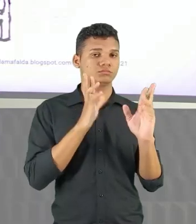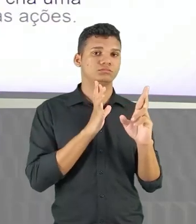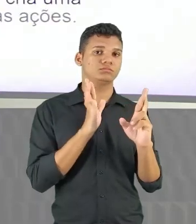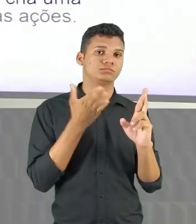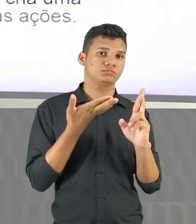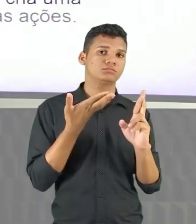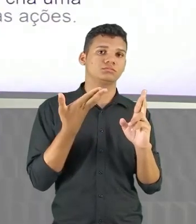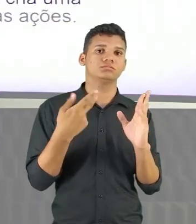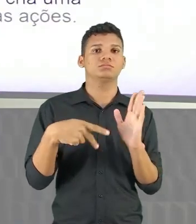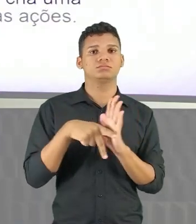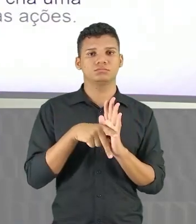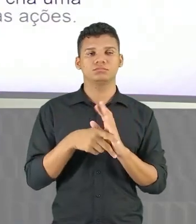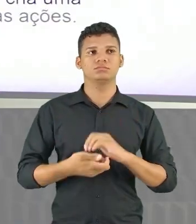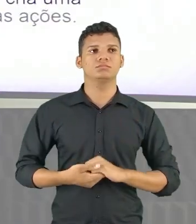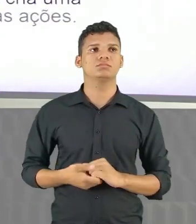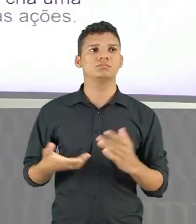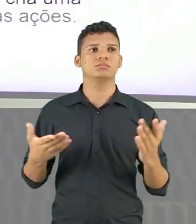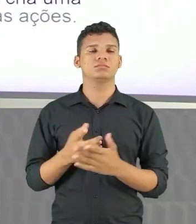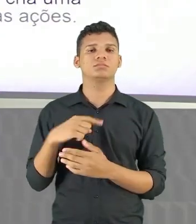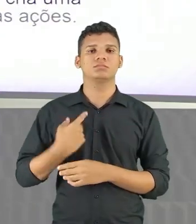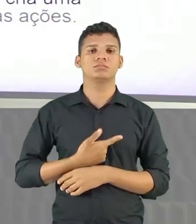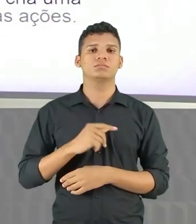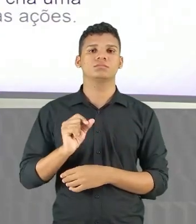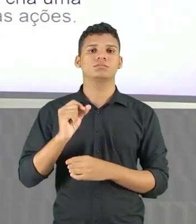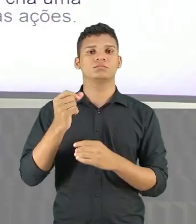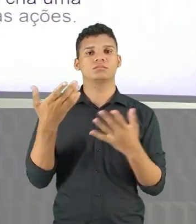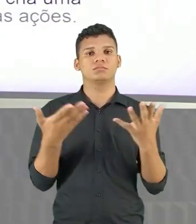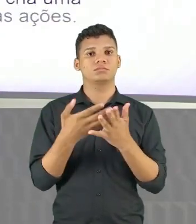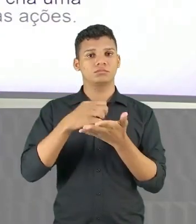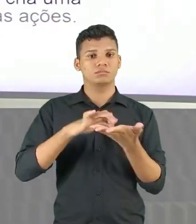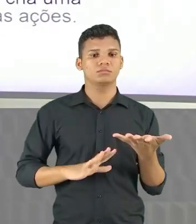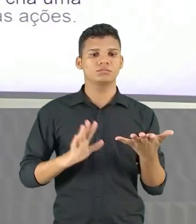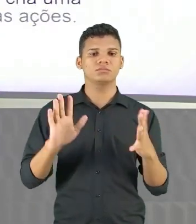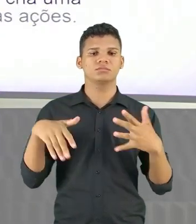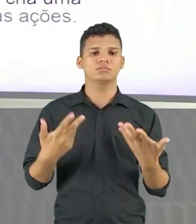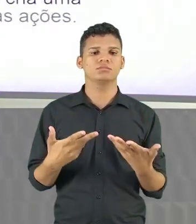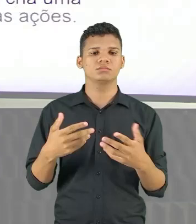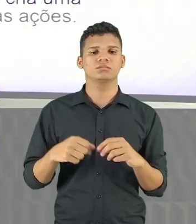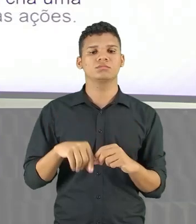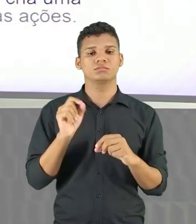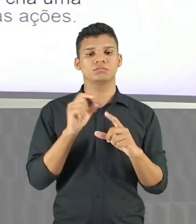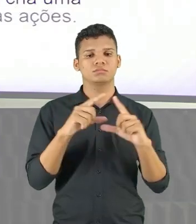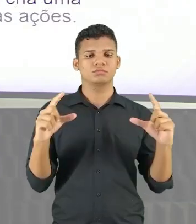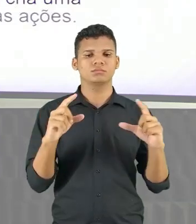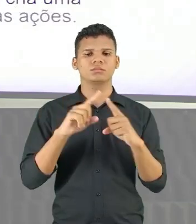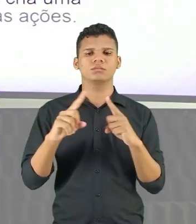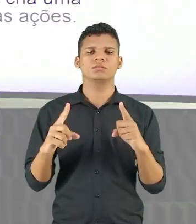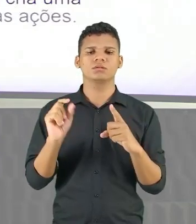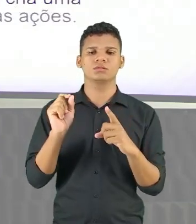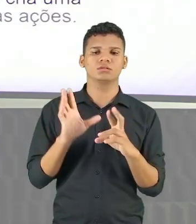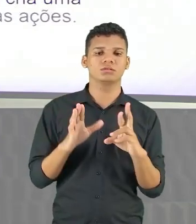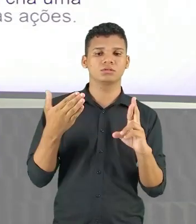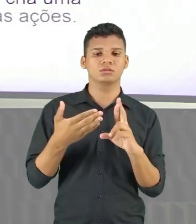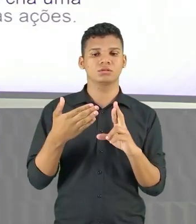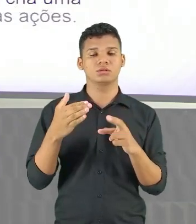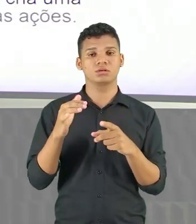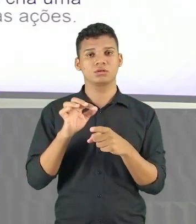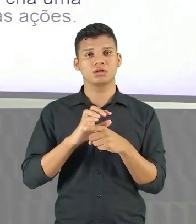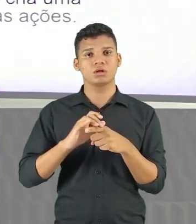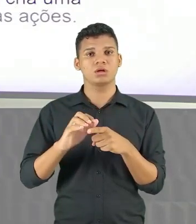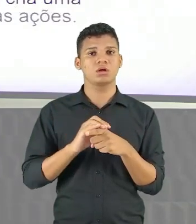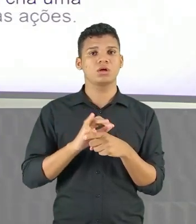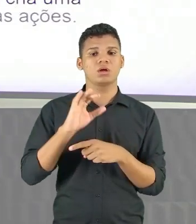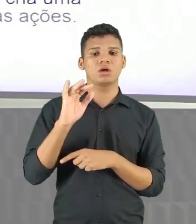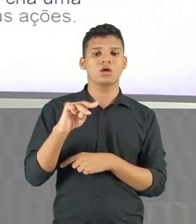questão. E aí a gente vai para o enunciado. Nessa charge, o recurso morfossintático, e a gente tem que